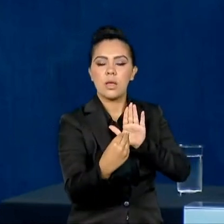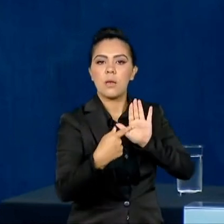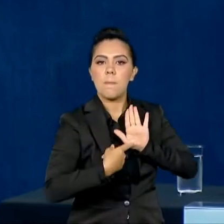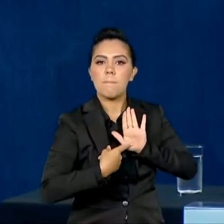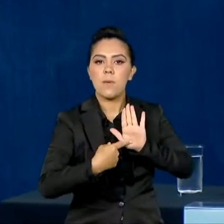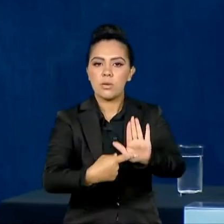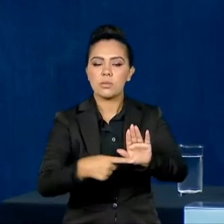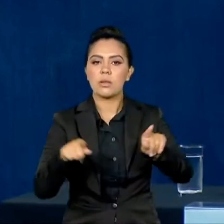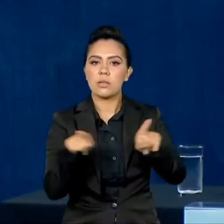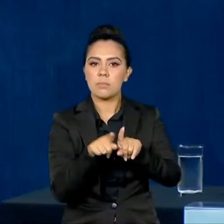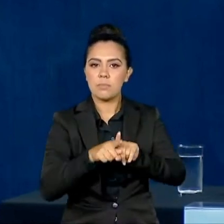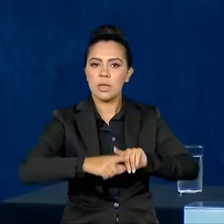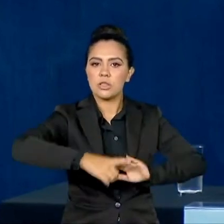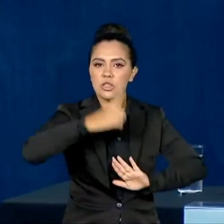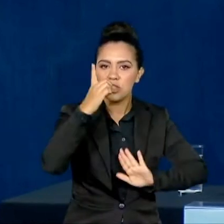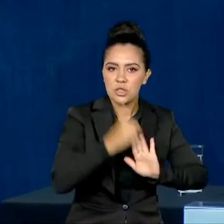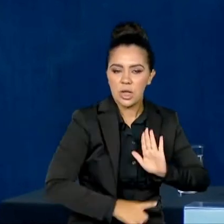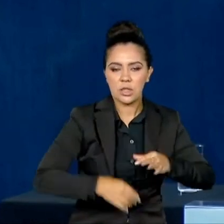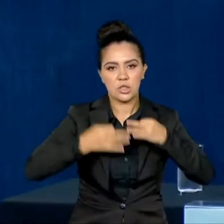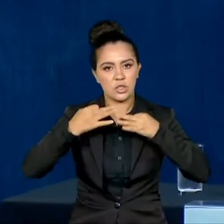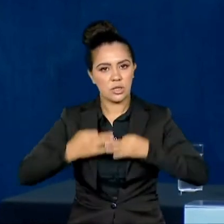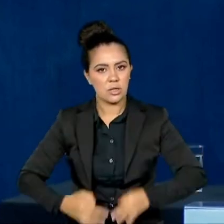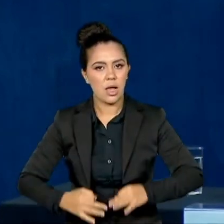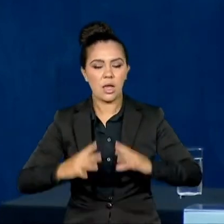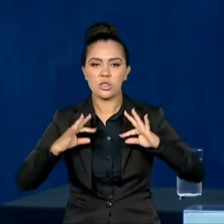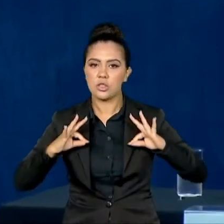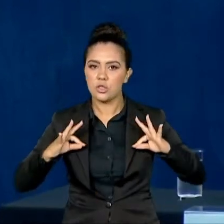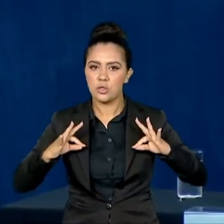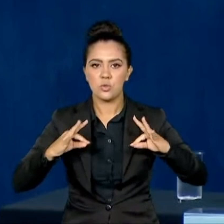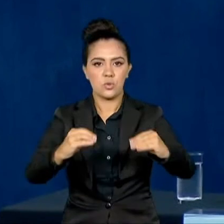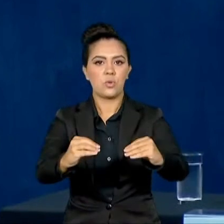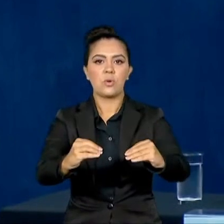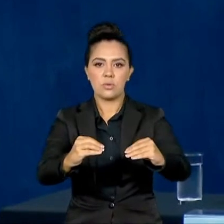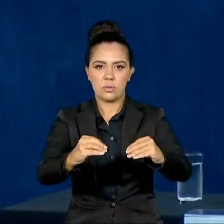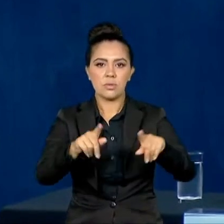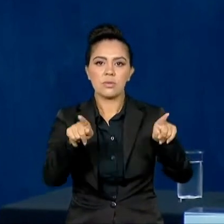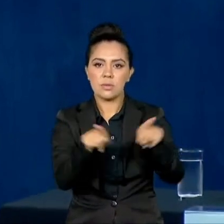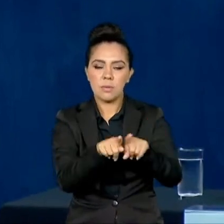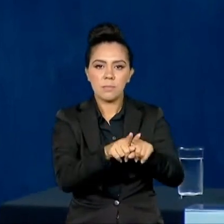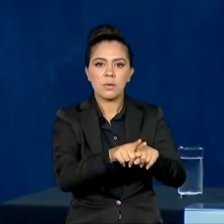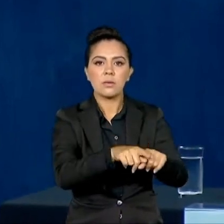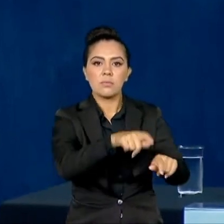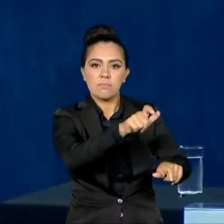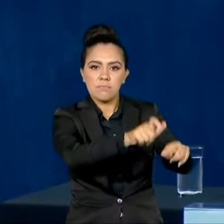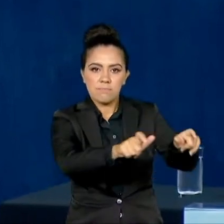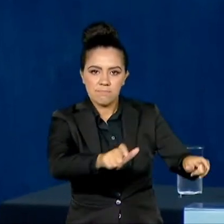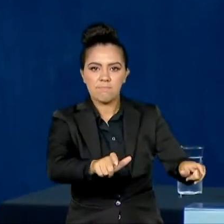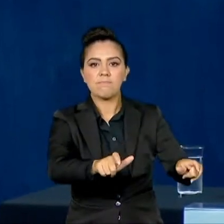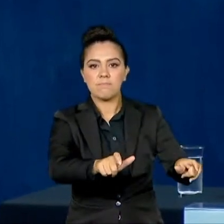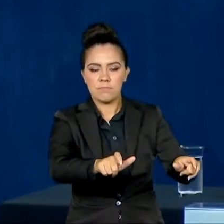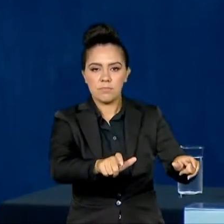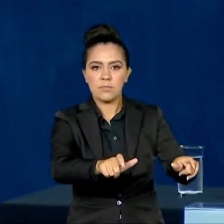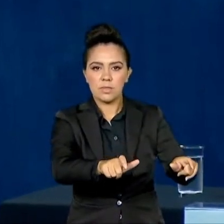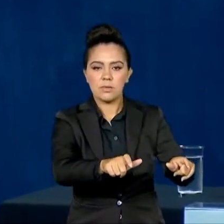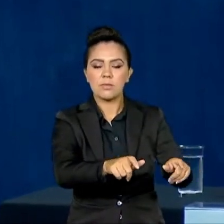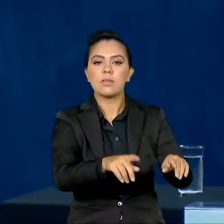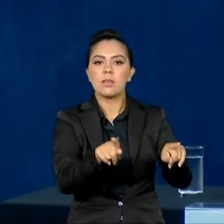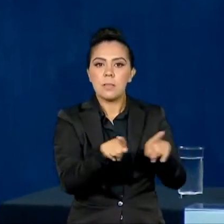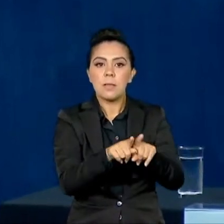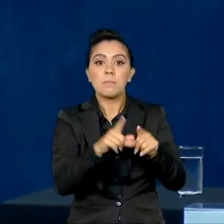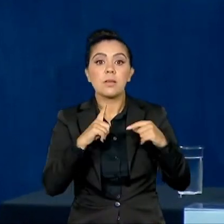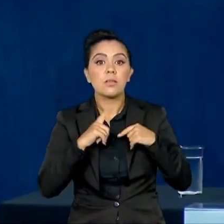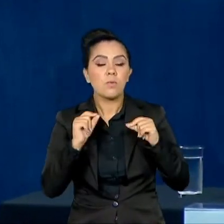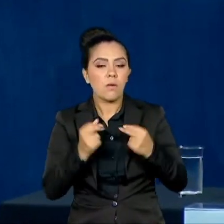os direitos de dignidade de todos, mesmo do mais censurável malfeitor,